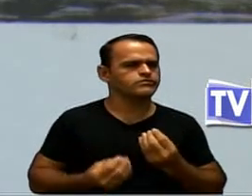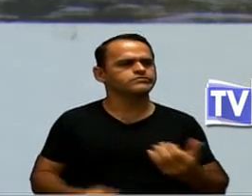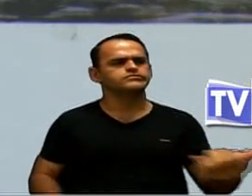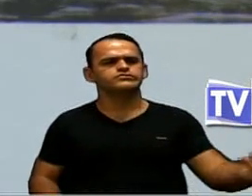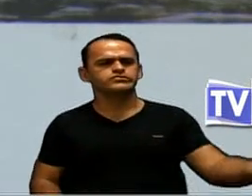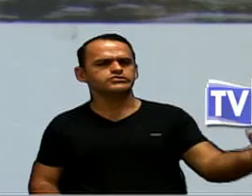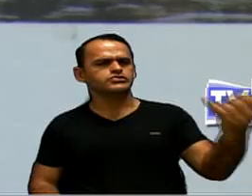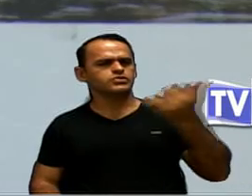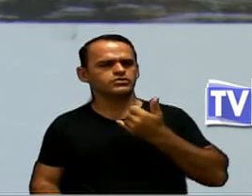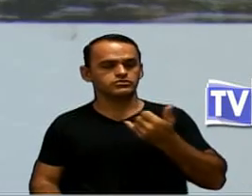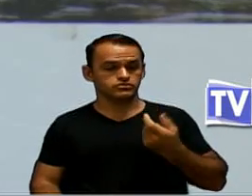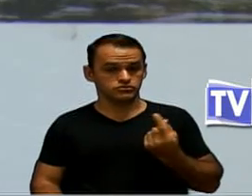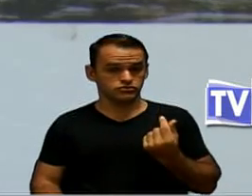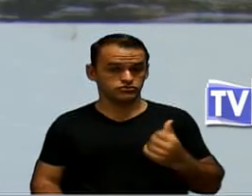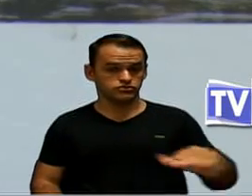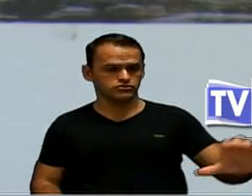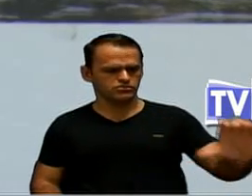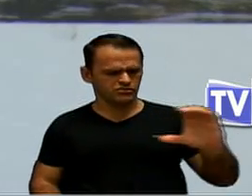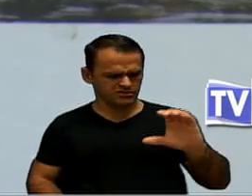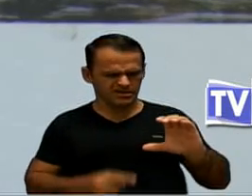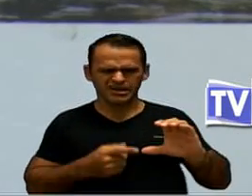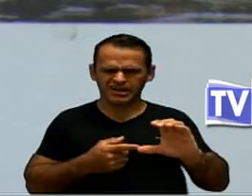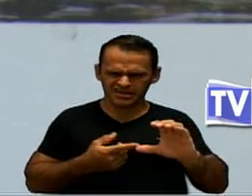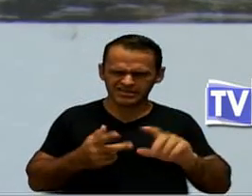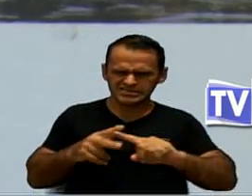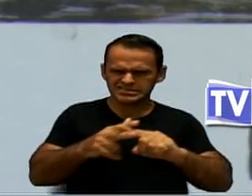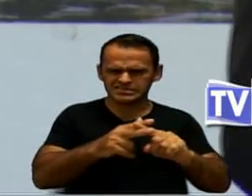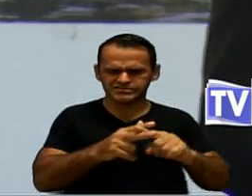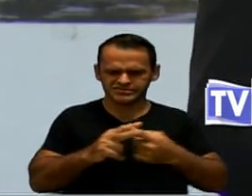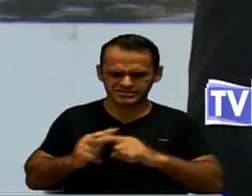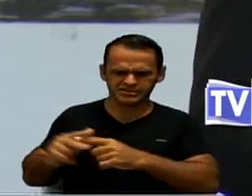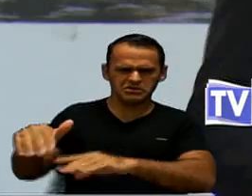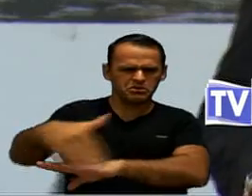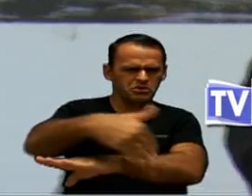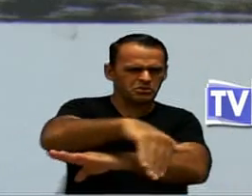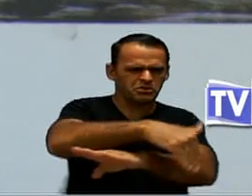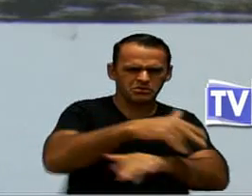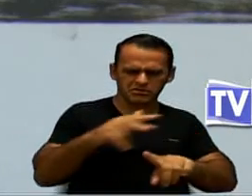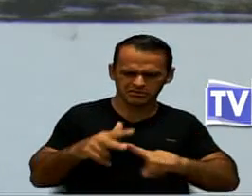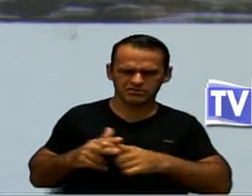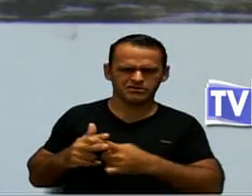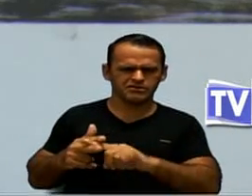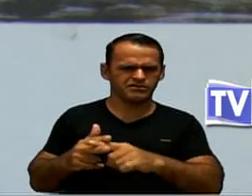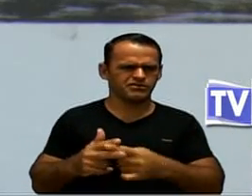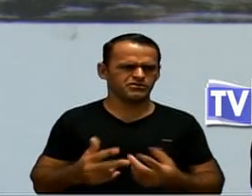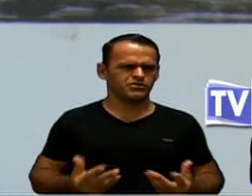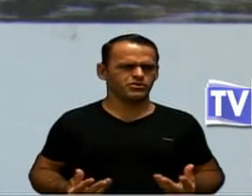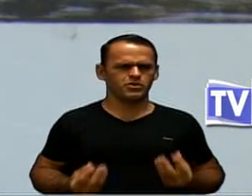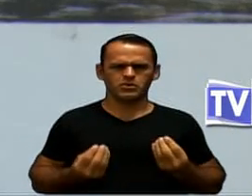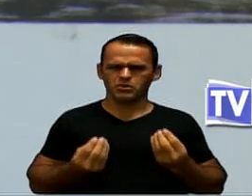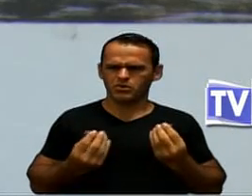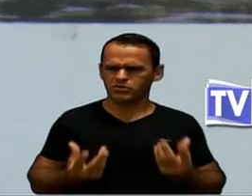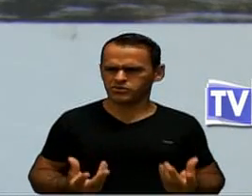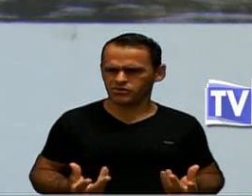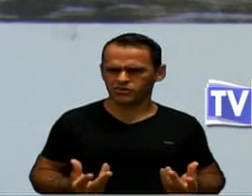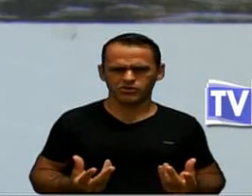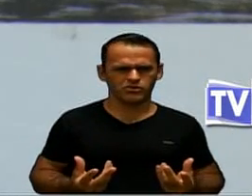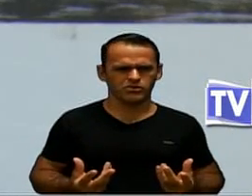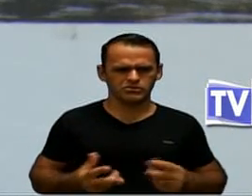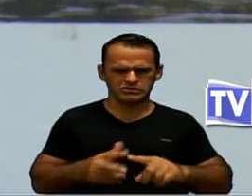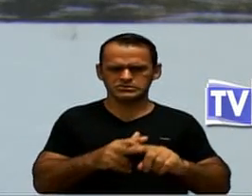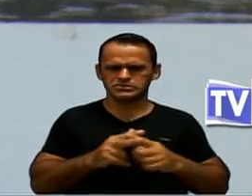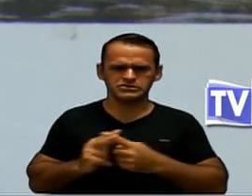o absurdo de dizer que esse dinheiro vai para tapar buraco. Se nós estamos numa cidade com 3,3 bilhões de reais de orçamento